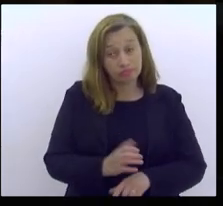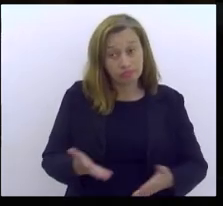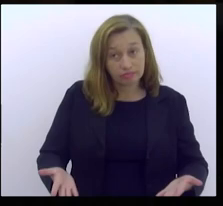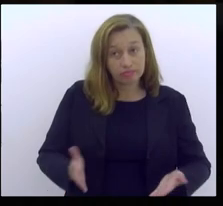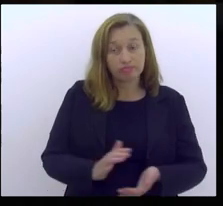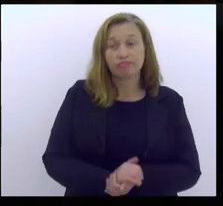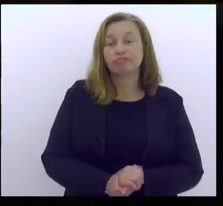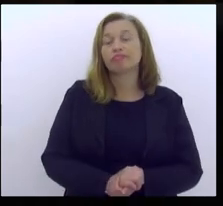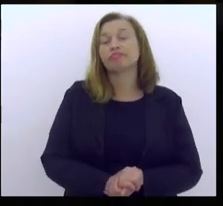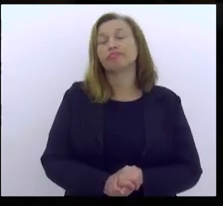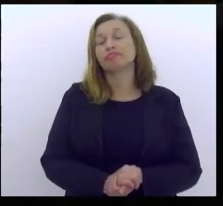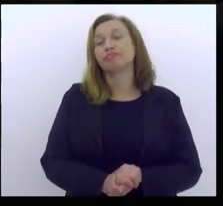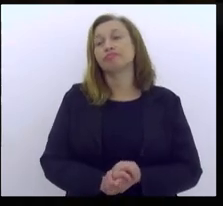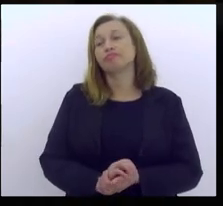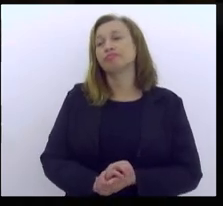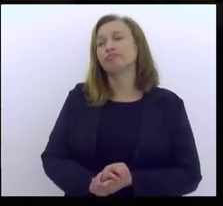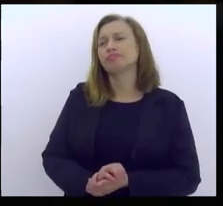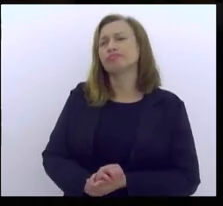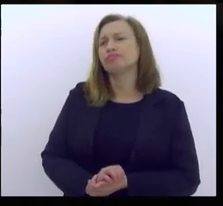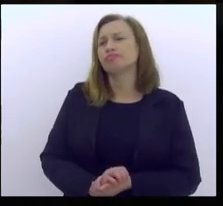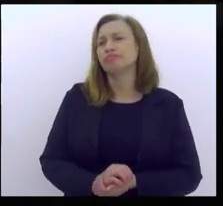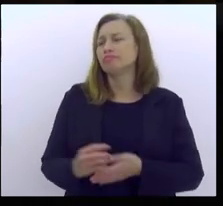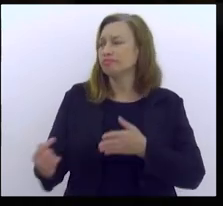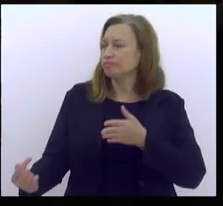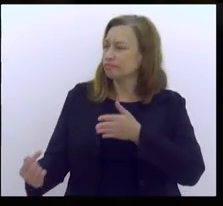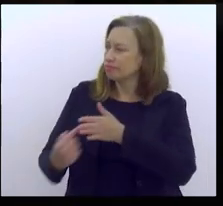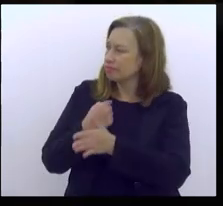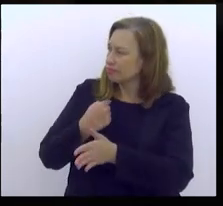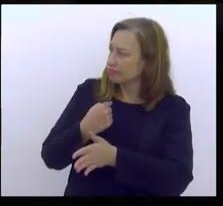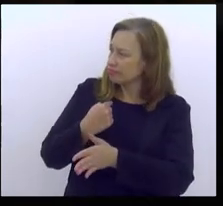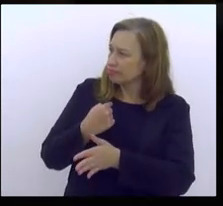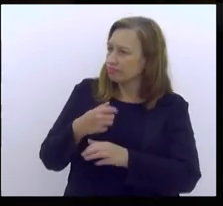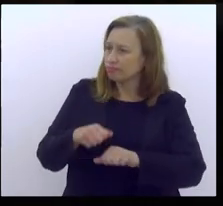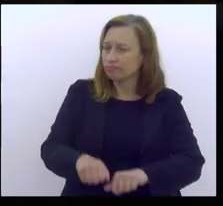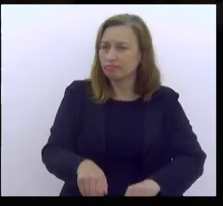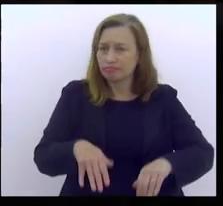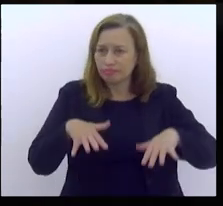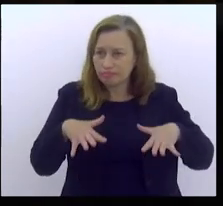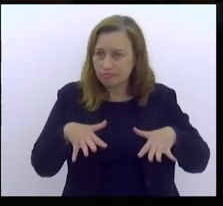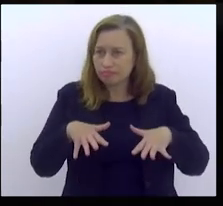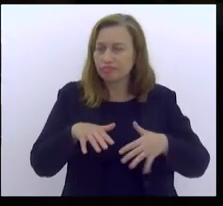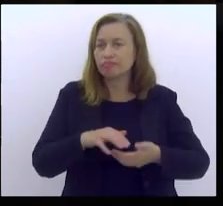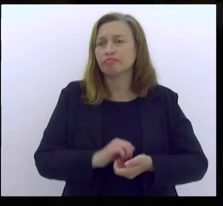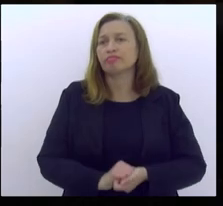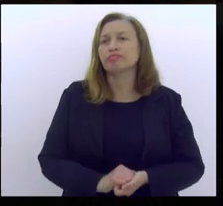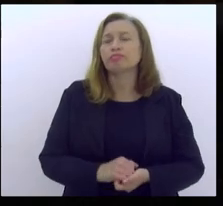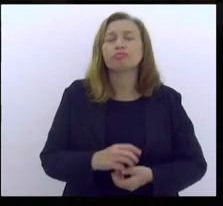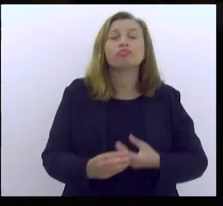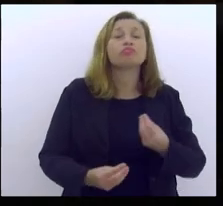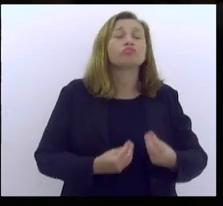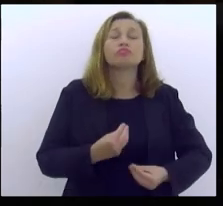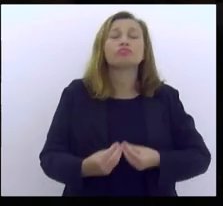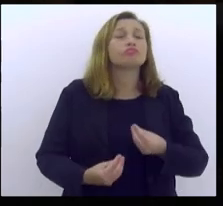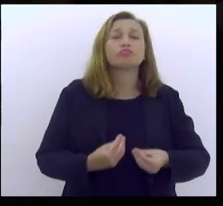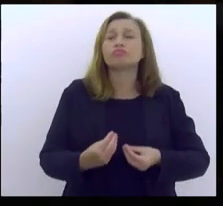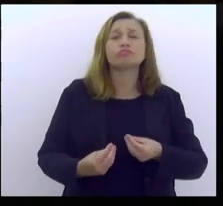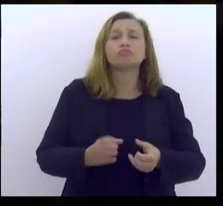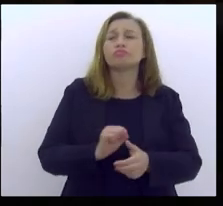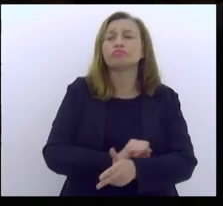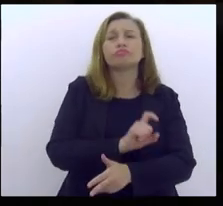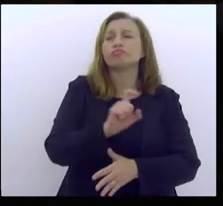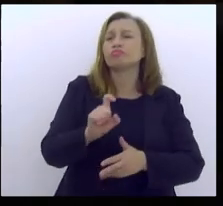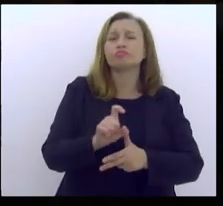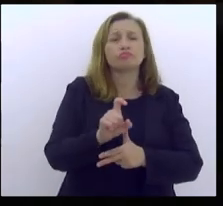Ora, e me foi perguntado em plenário, como é que o Poder Executivo